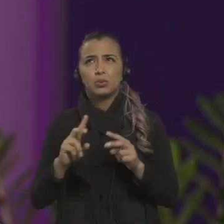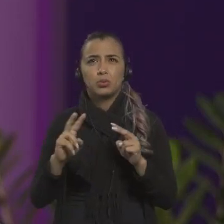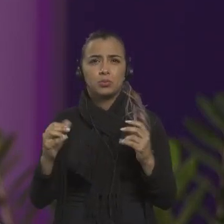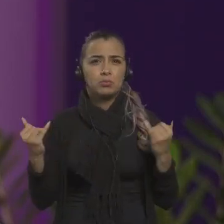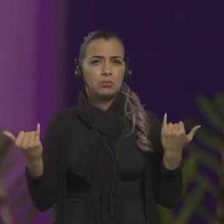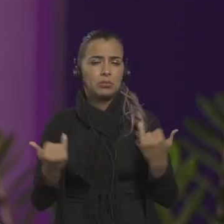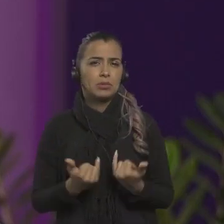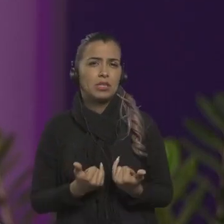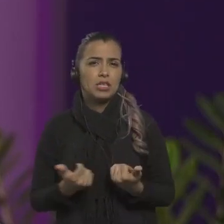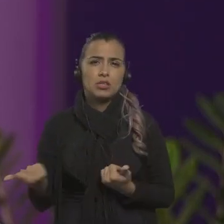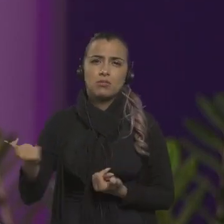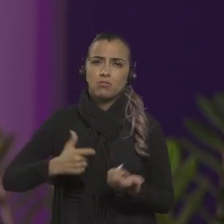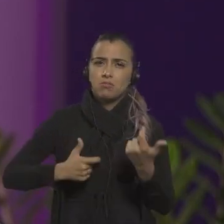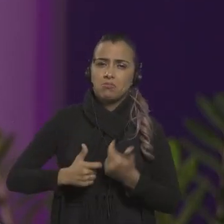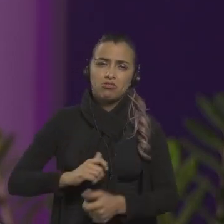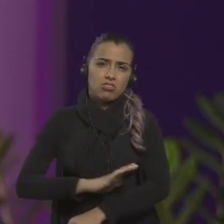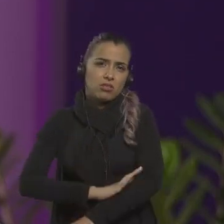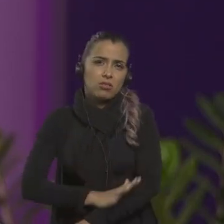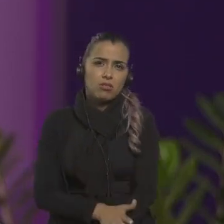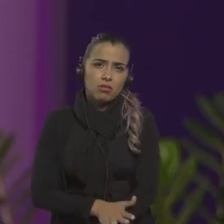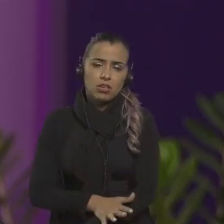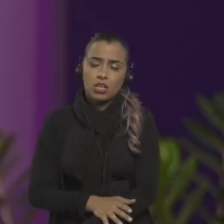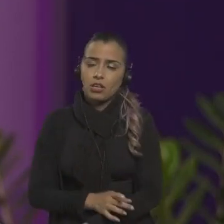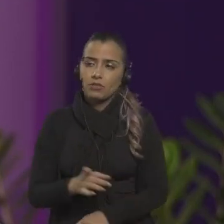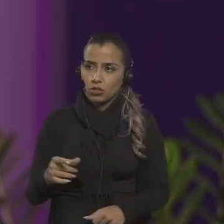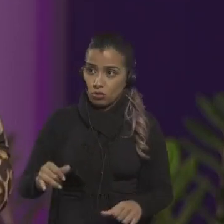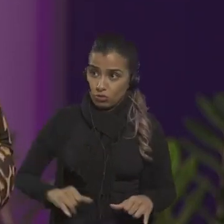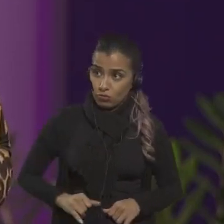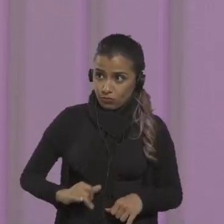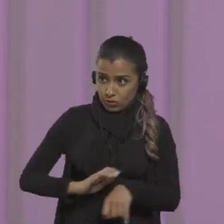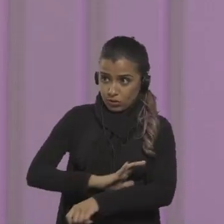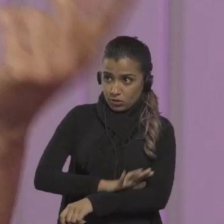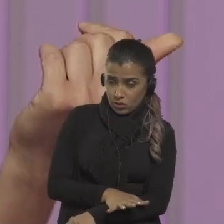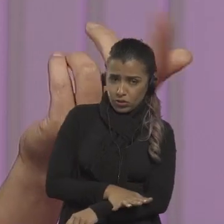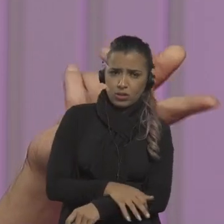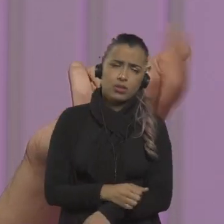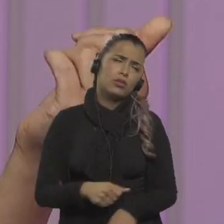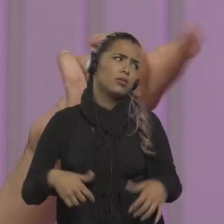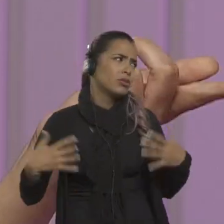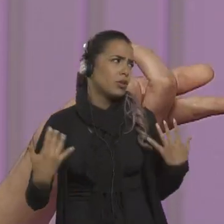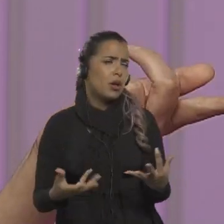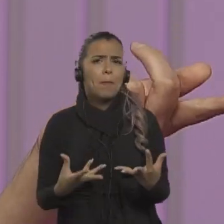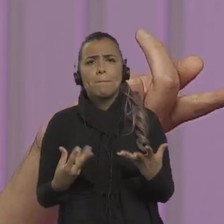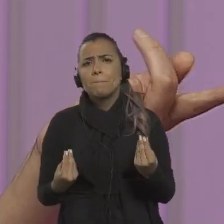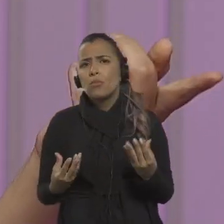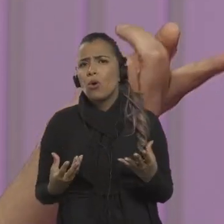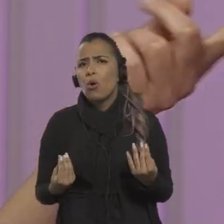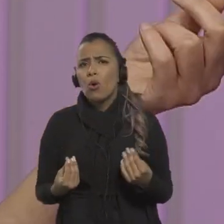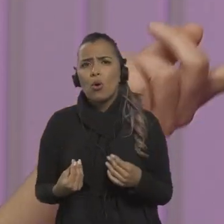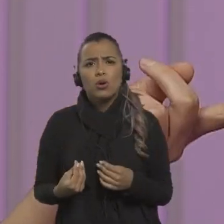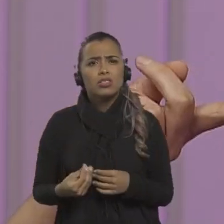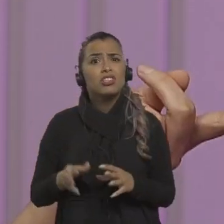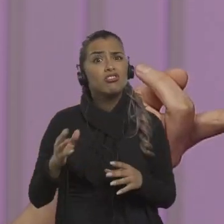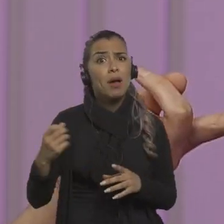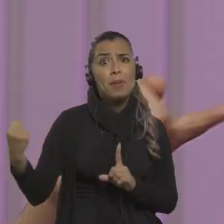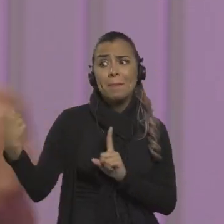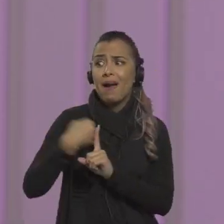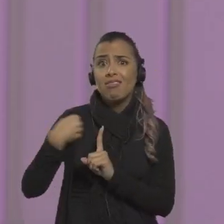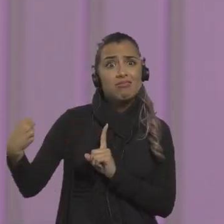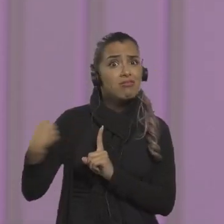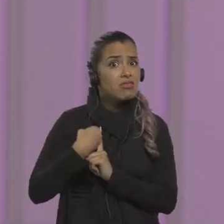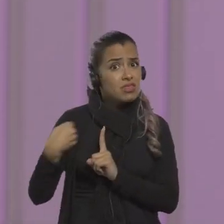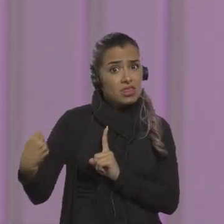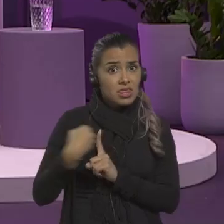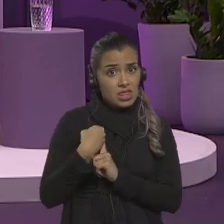Eu sofria mais ataques raciais mesmo Você na sofria escola. mesmo? Muito, muito, Porque você me muito. contou que Inclusive estudava em escola físico, já me pública, em escola bateram. particular, né?